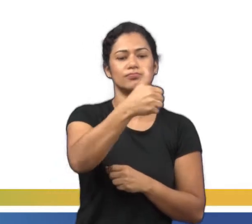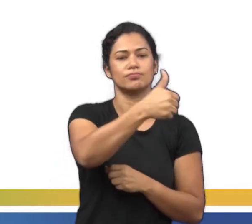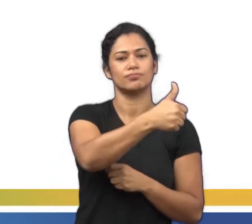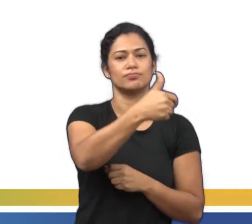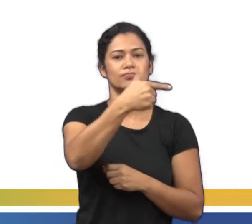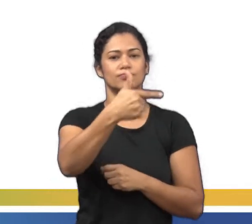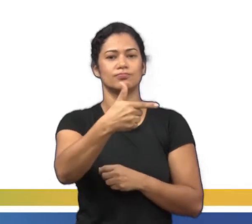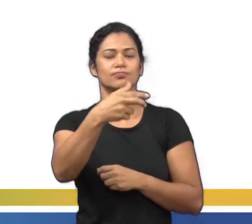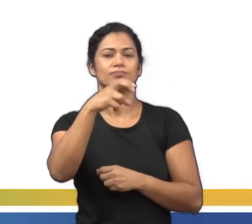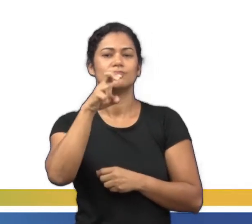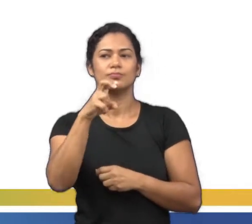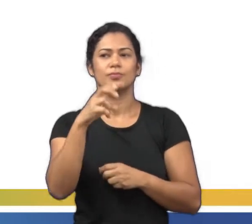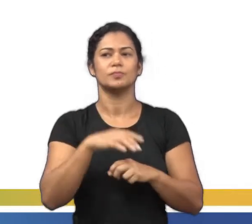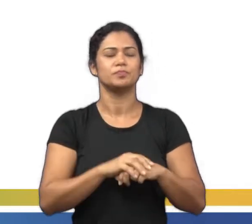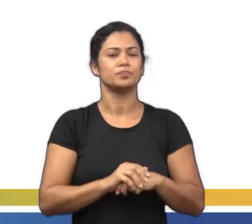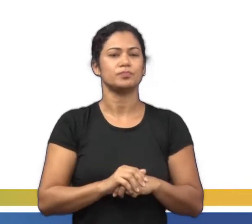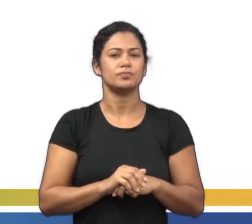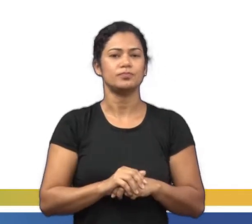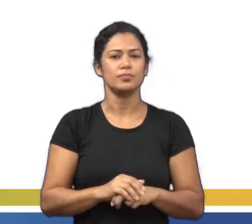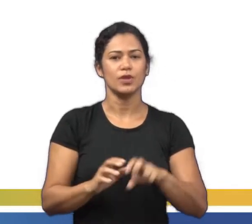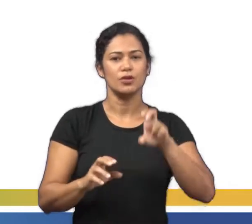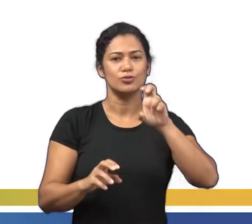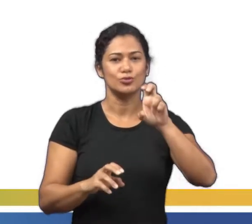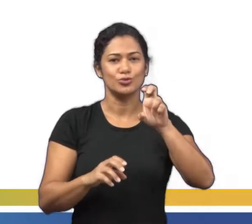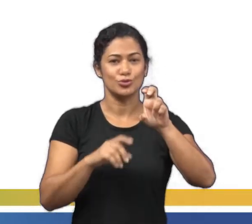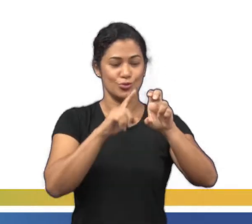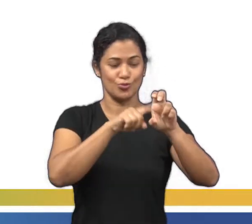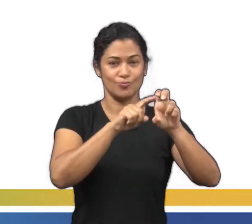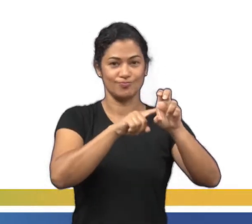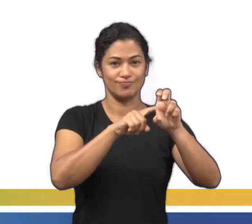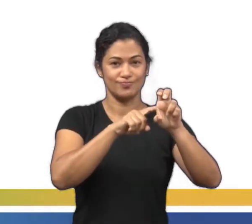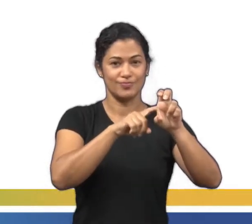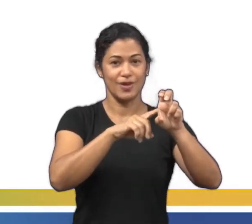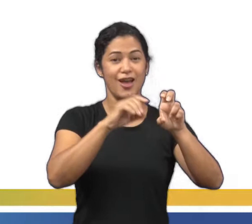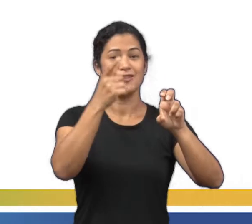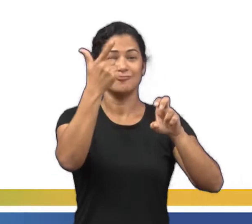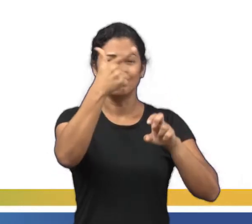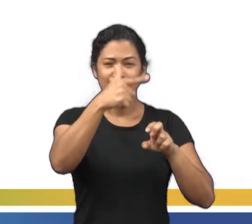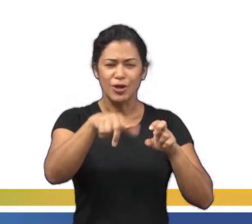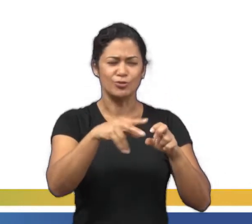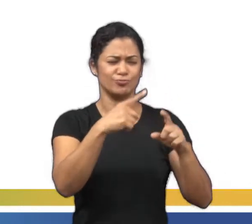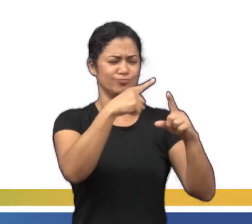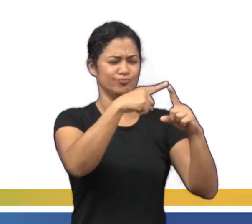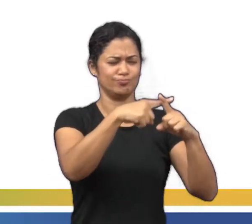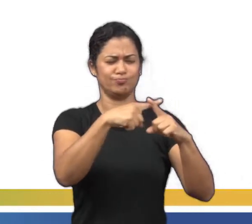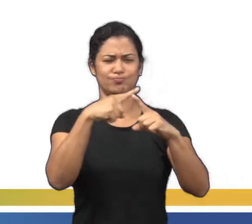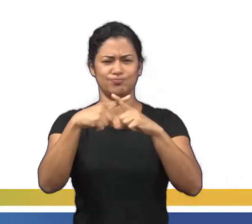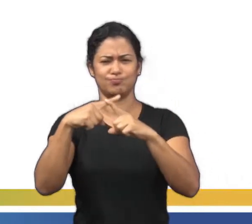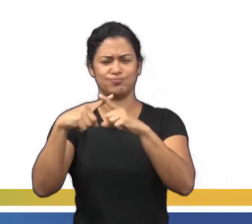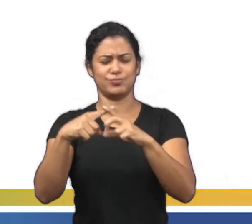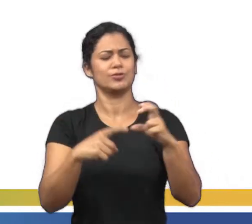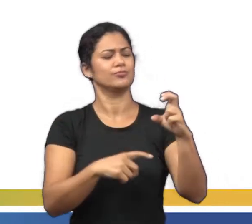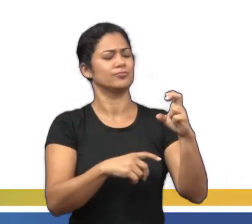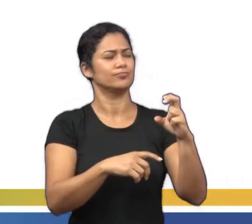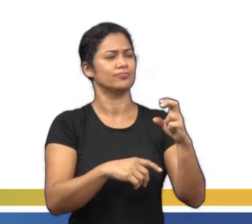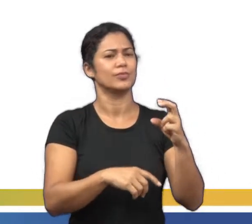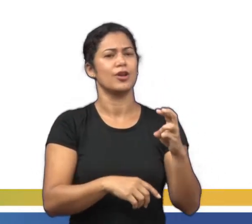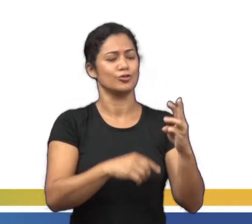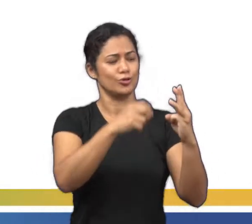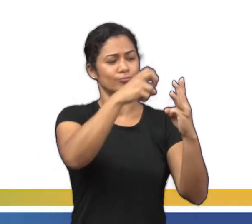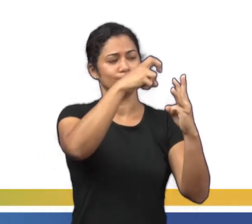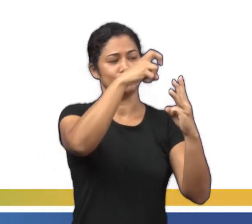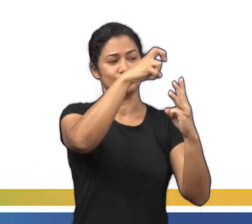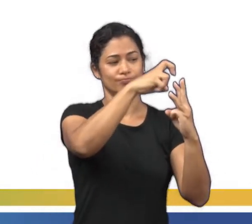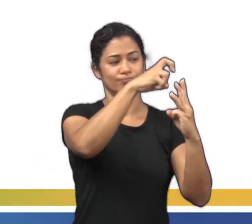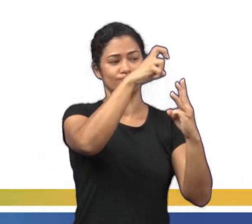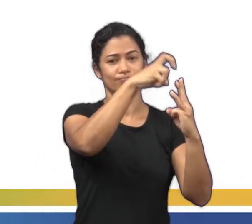dizendo para vocês que a minha base, que é o número 5, vai se repetir 3 vezes. Então, vou fazer 5